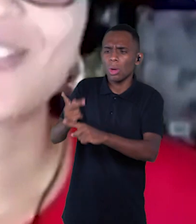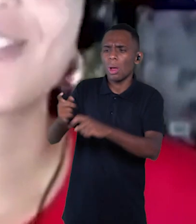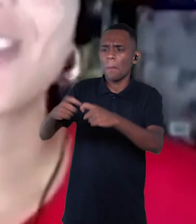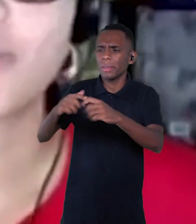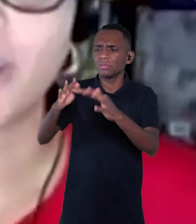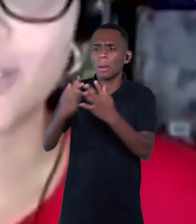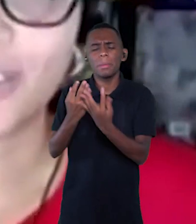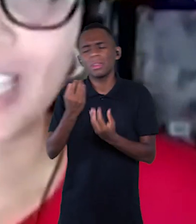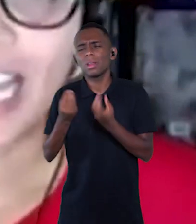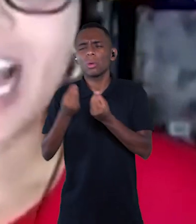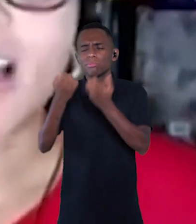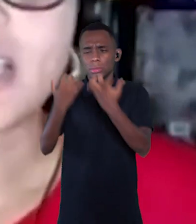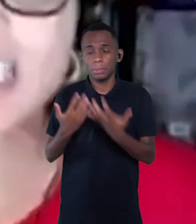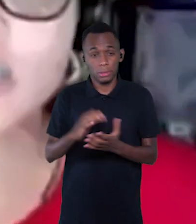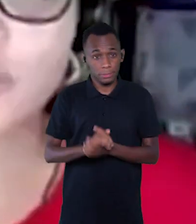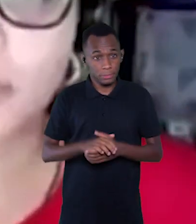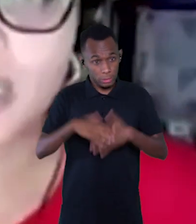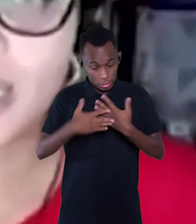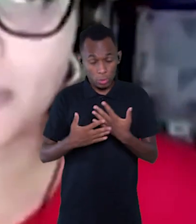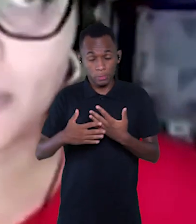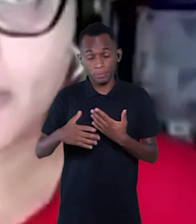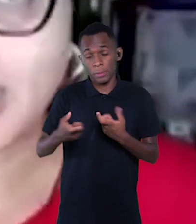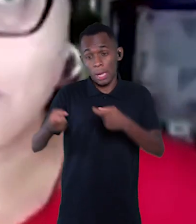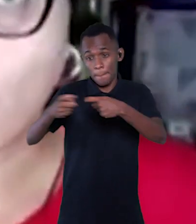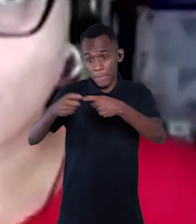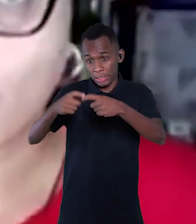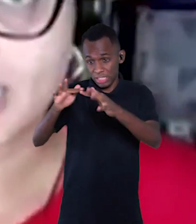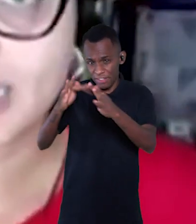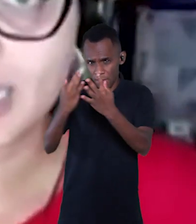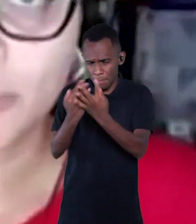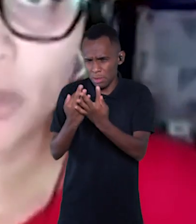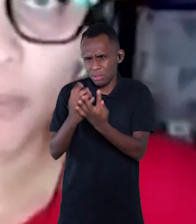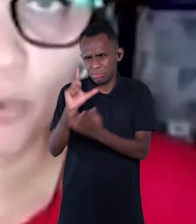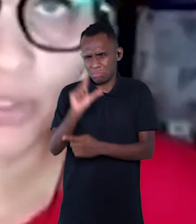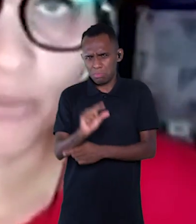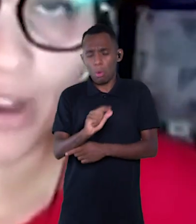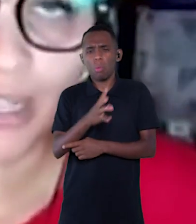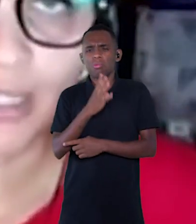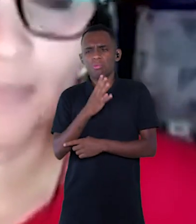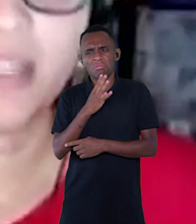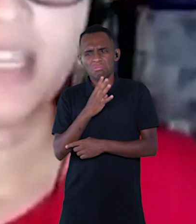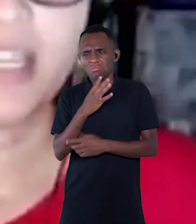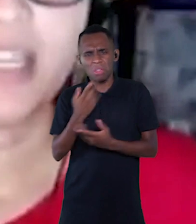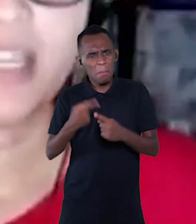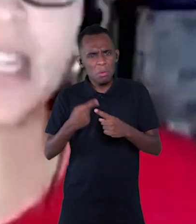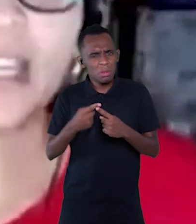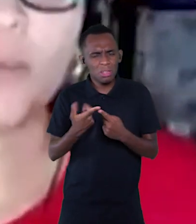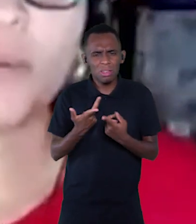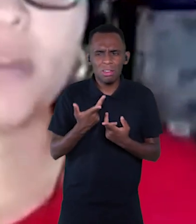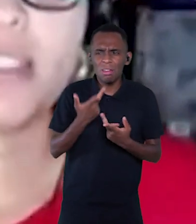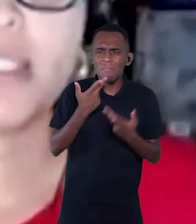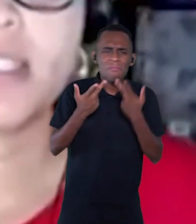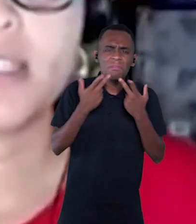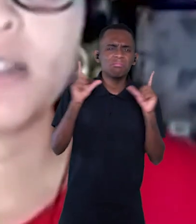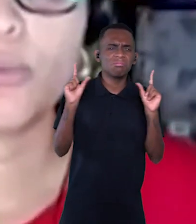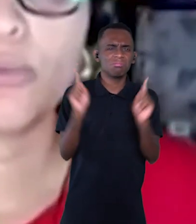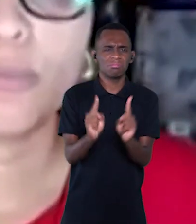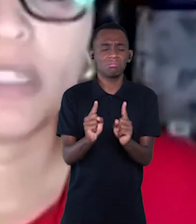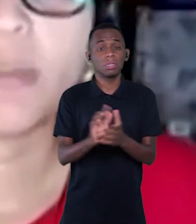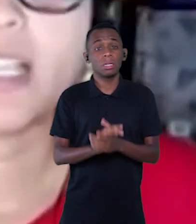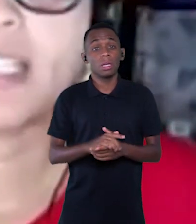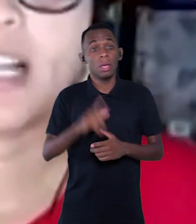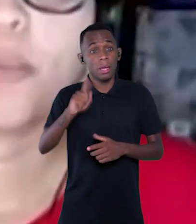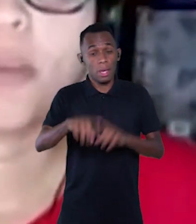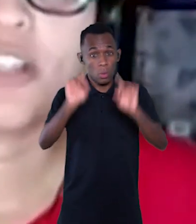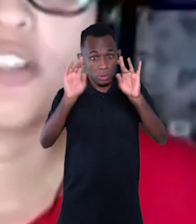né? Perfeito. A medicina de família, primeiro, ela é pouco conhecida, porque pouco se fala. Ela é uma medicina,